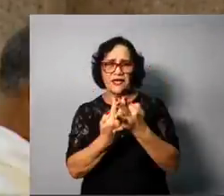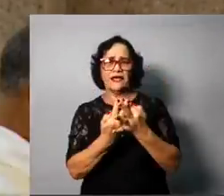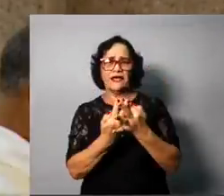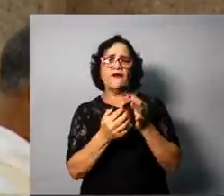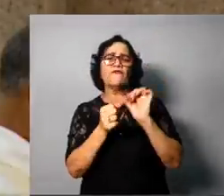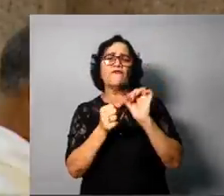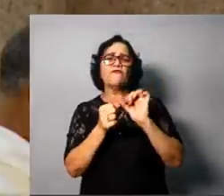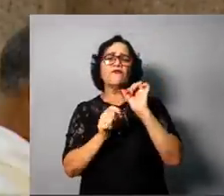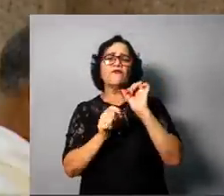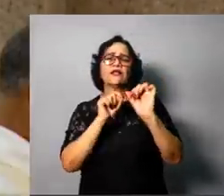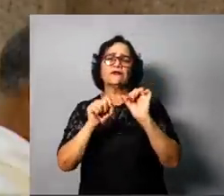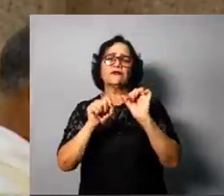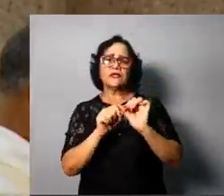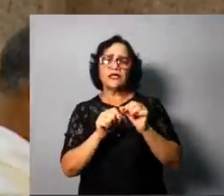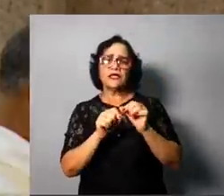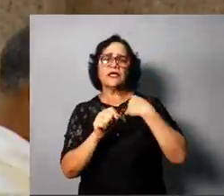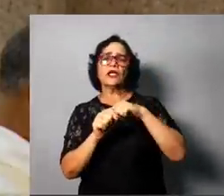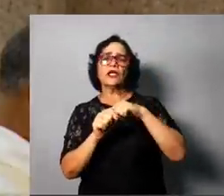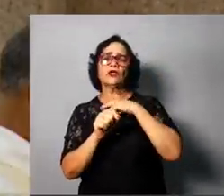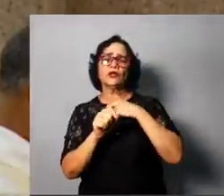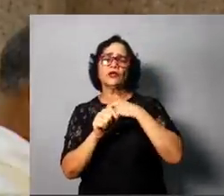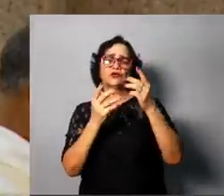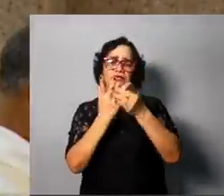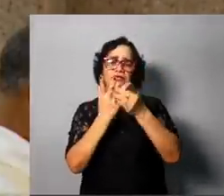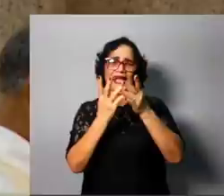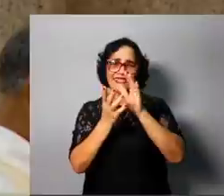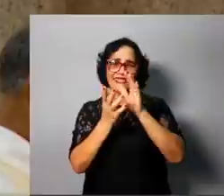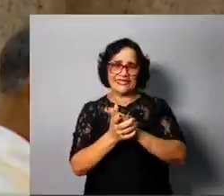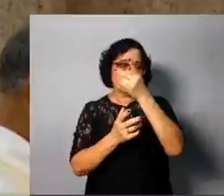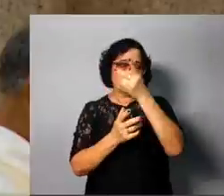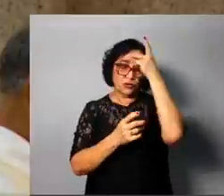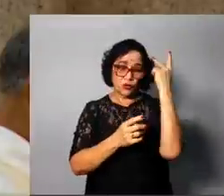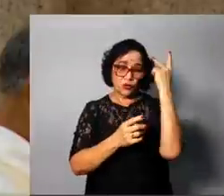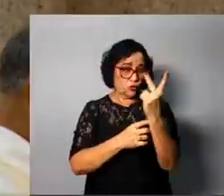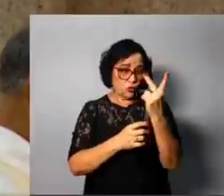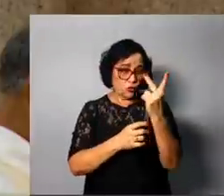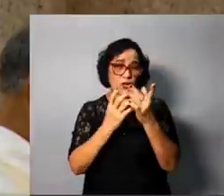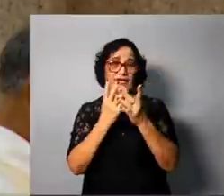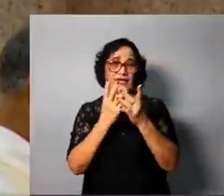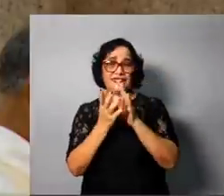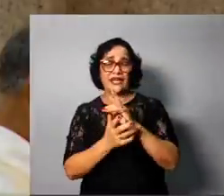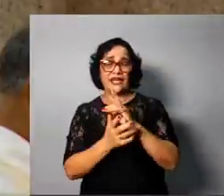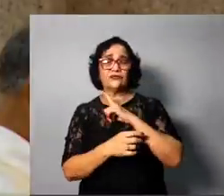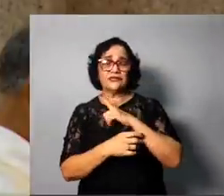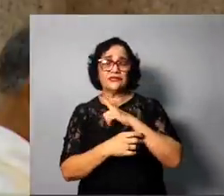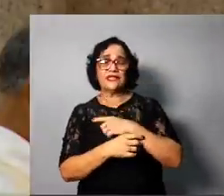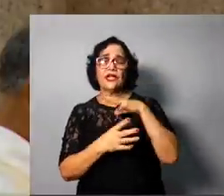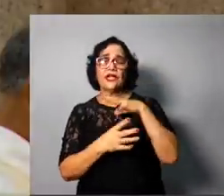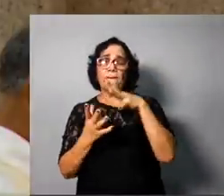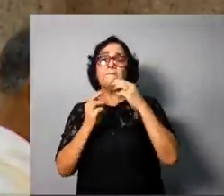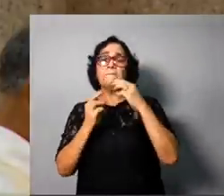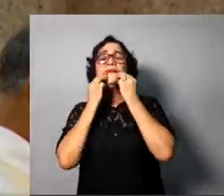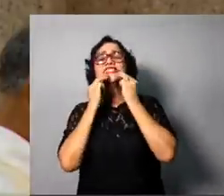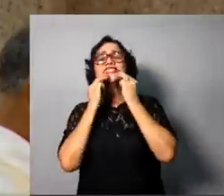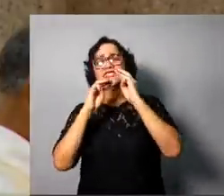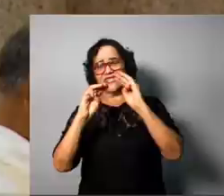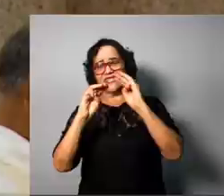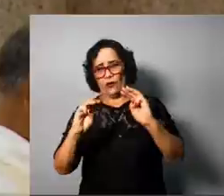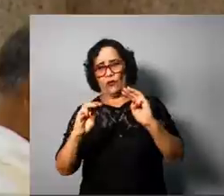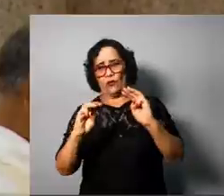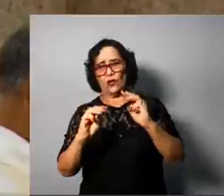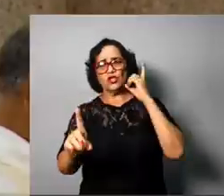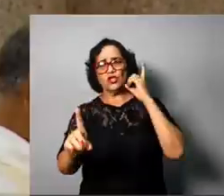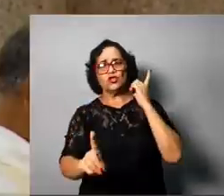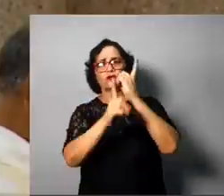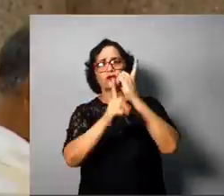que nossos casais, nossas famílias tenham este espírito missionário. Quem descobriu a beleza